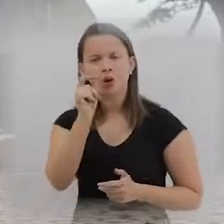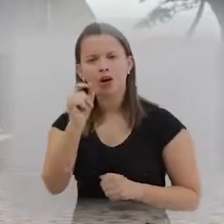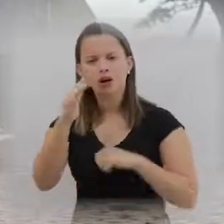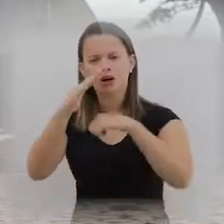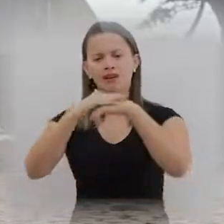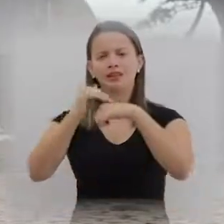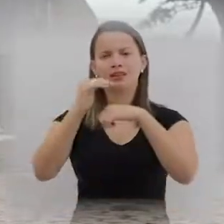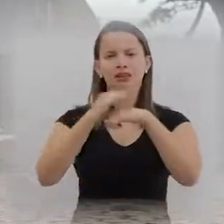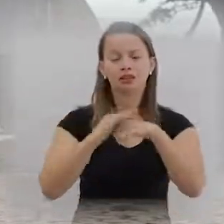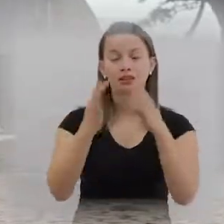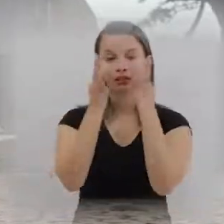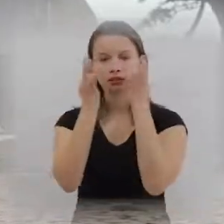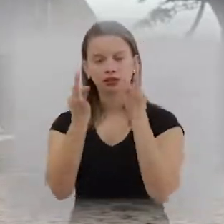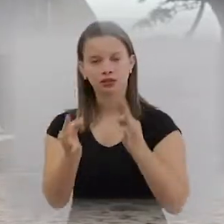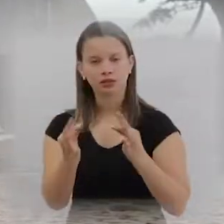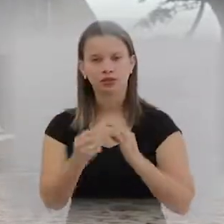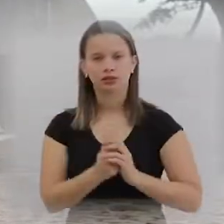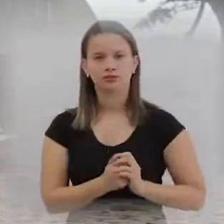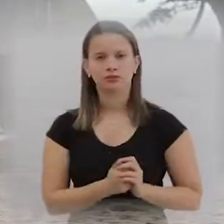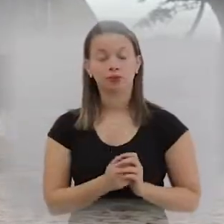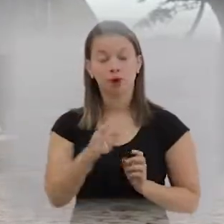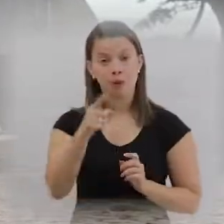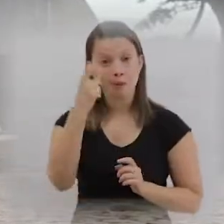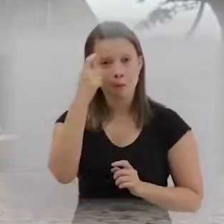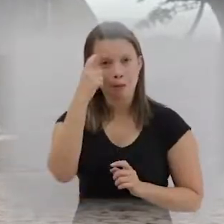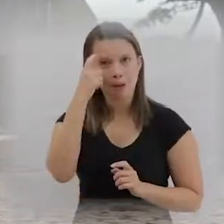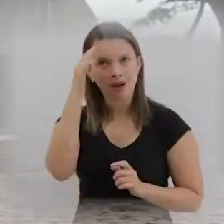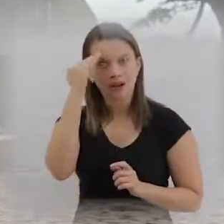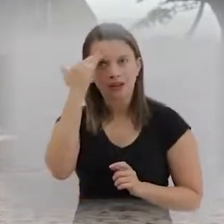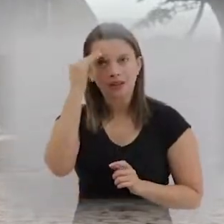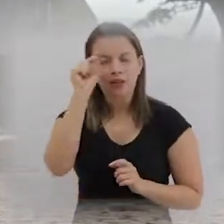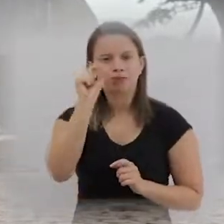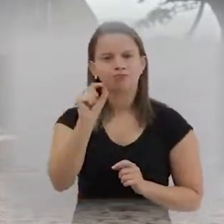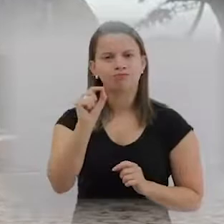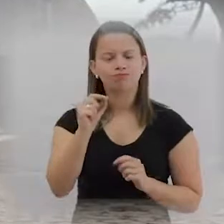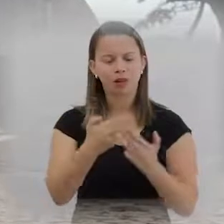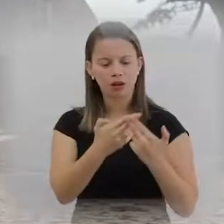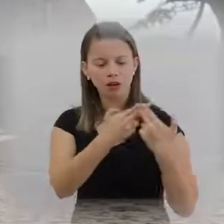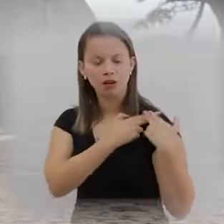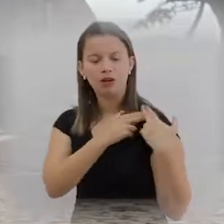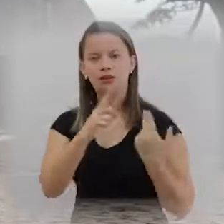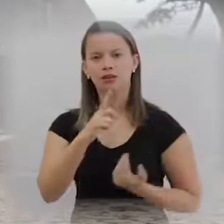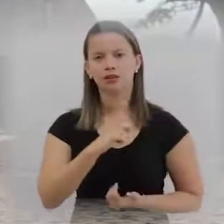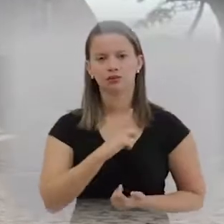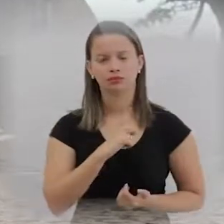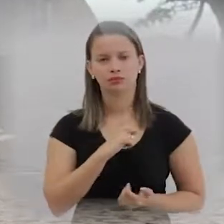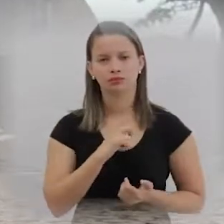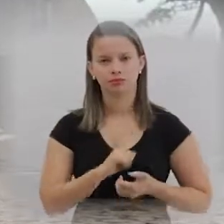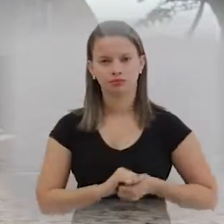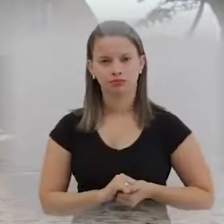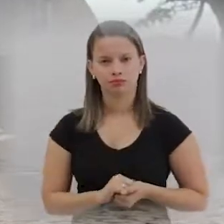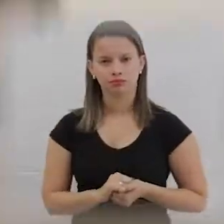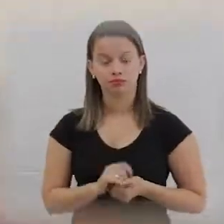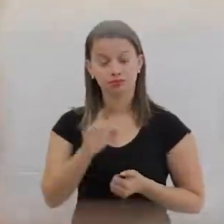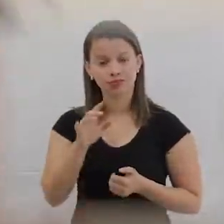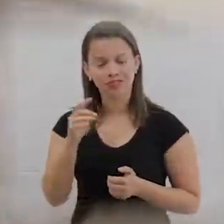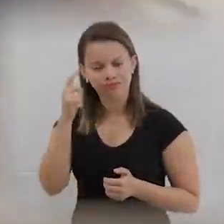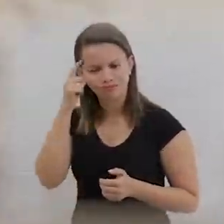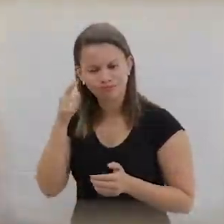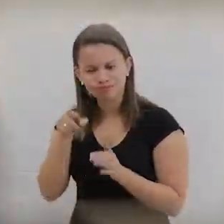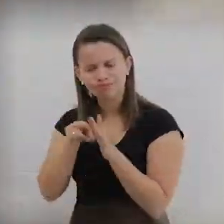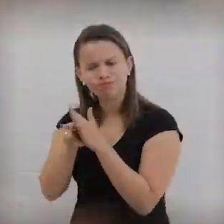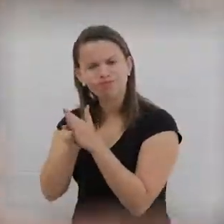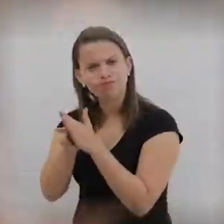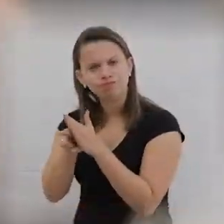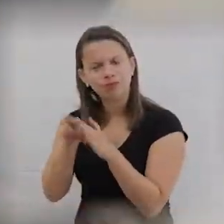carinho, afeto e atenção, e você começa a entender qual é esse papel, você começa a estudar um pouco mais como é que as famílias